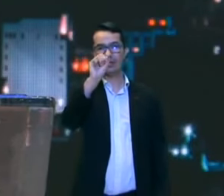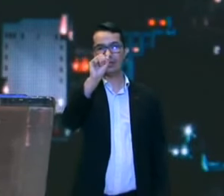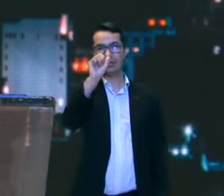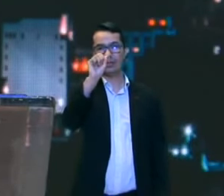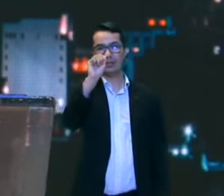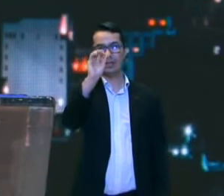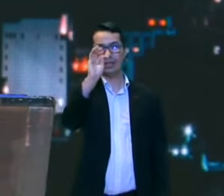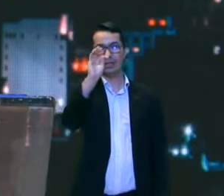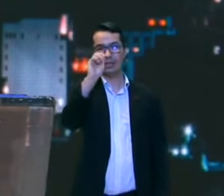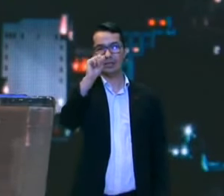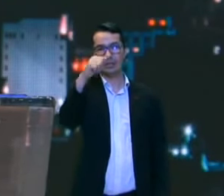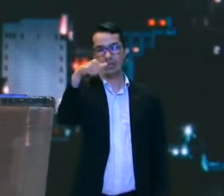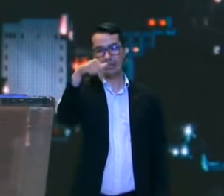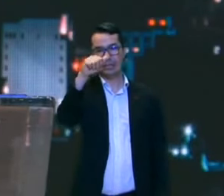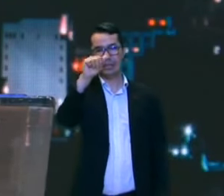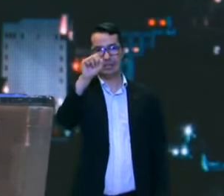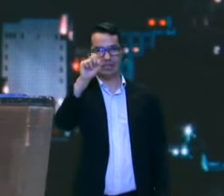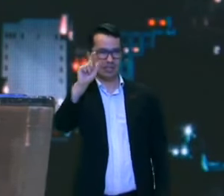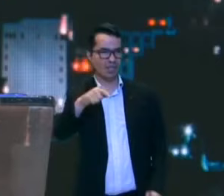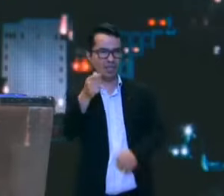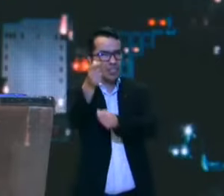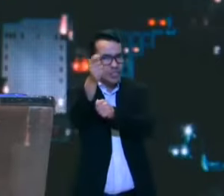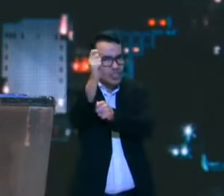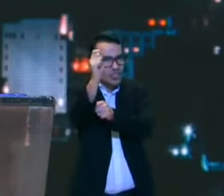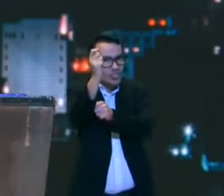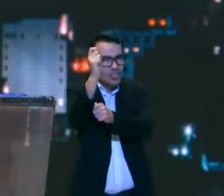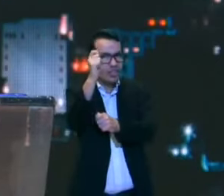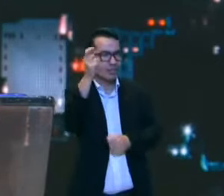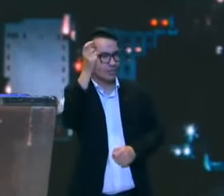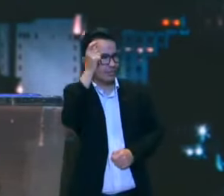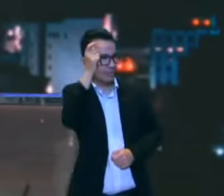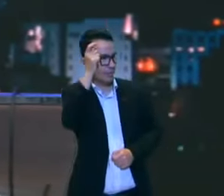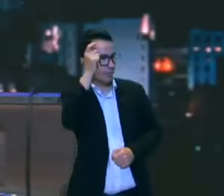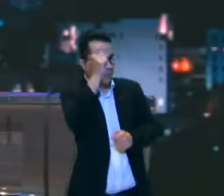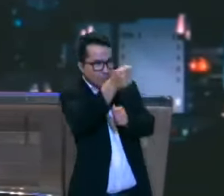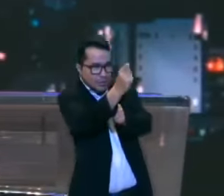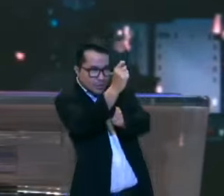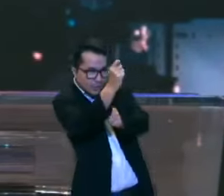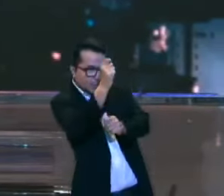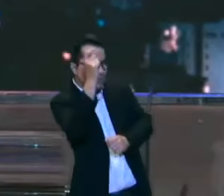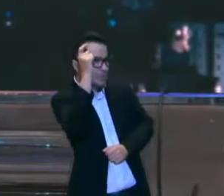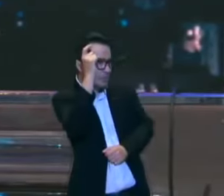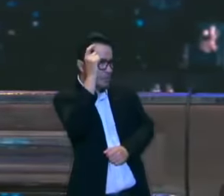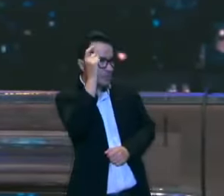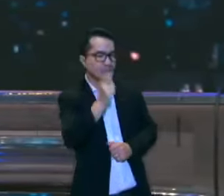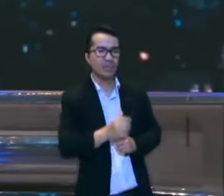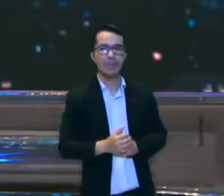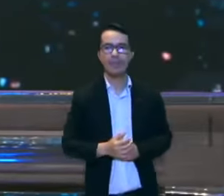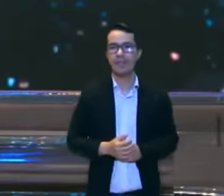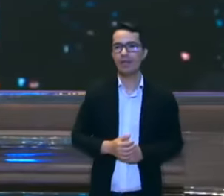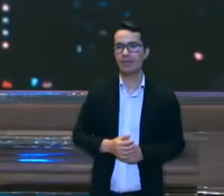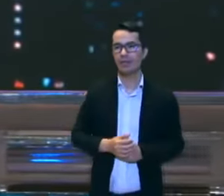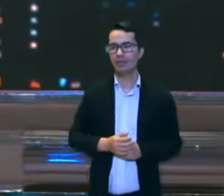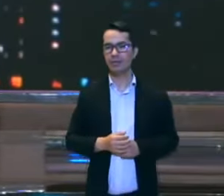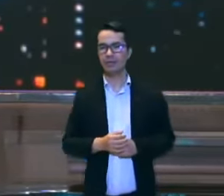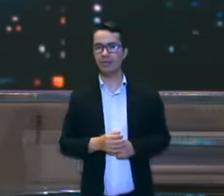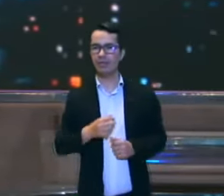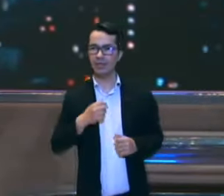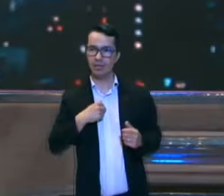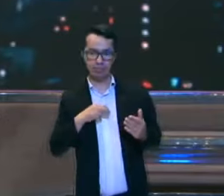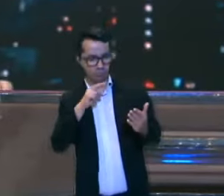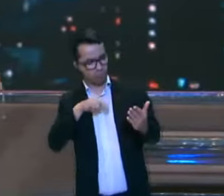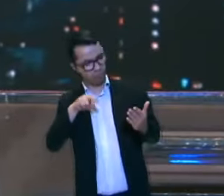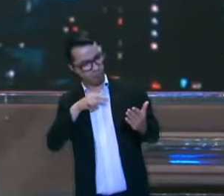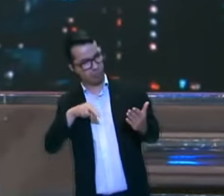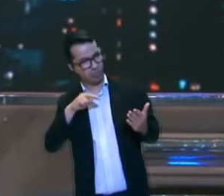John Bevere. E ele vai contar nesse livro um testemunho pessoal. E eu fiquei muito impactado com o testemunho